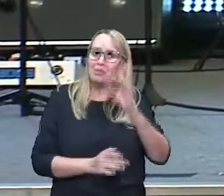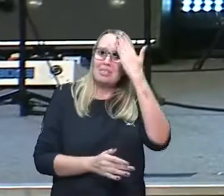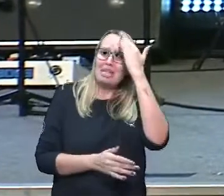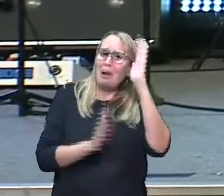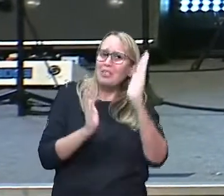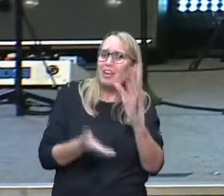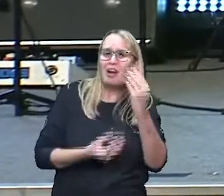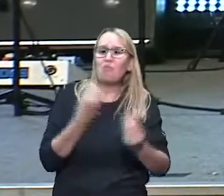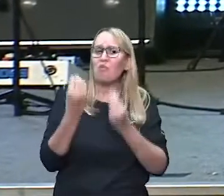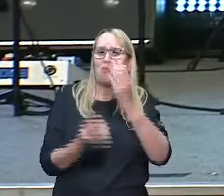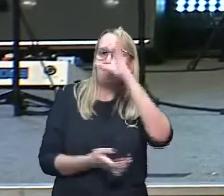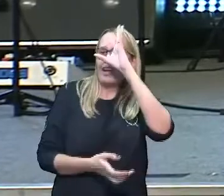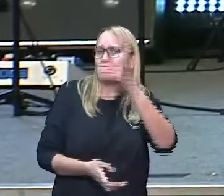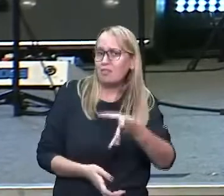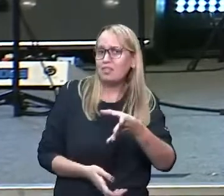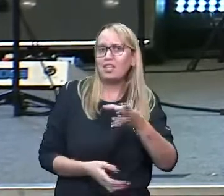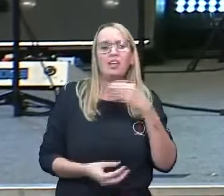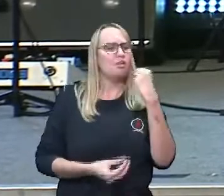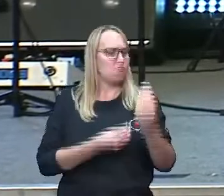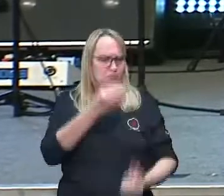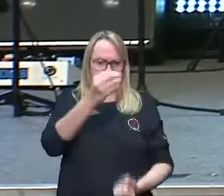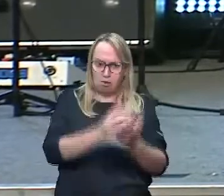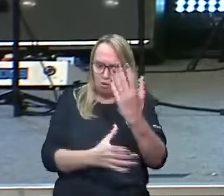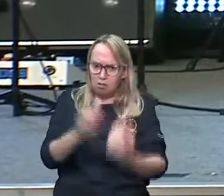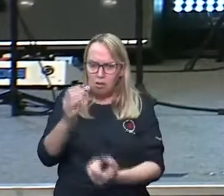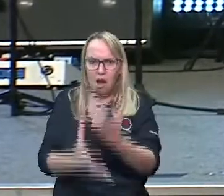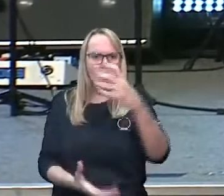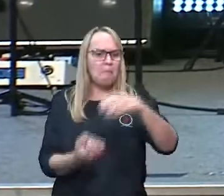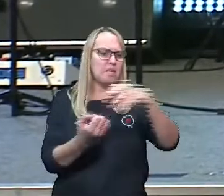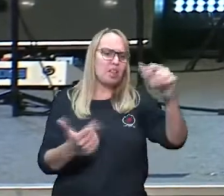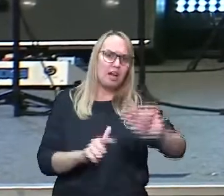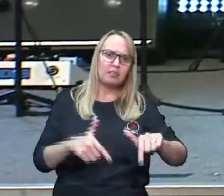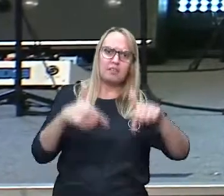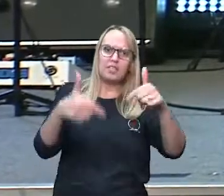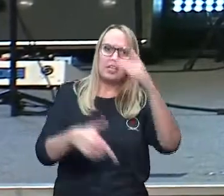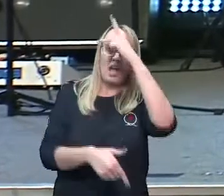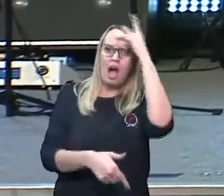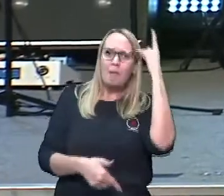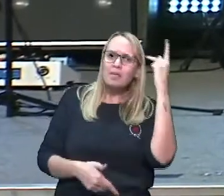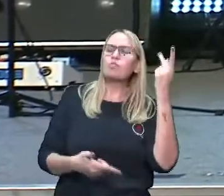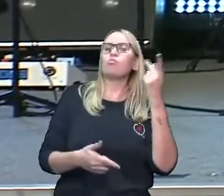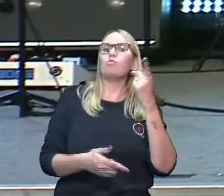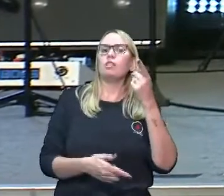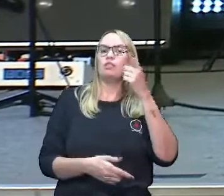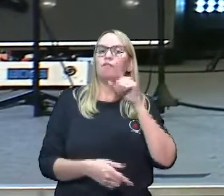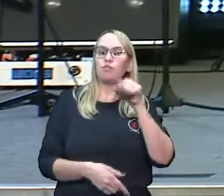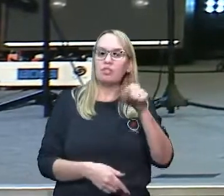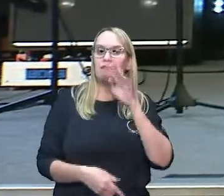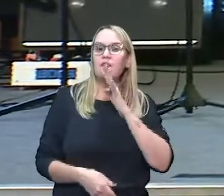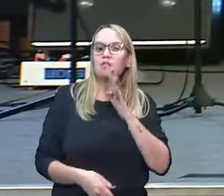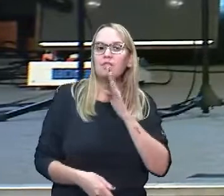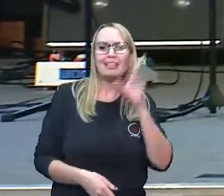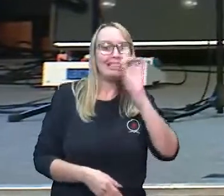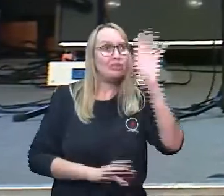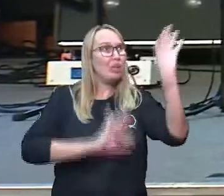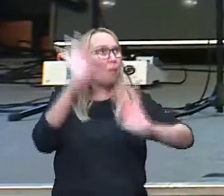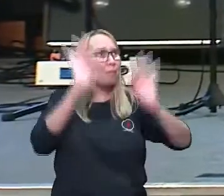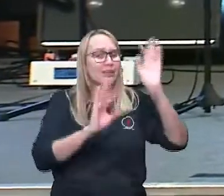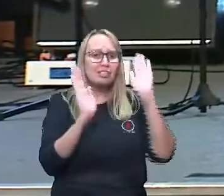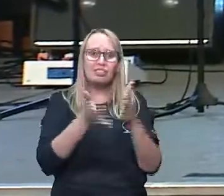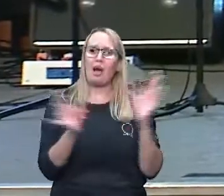que vai fazer, o que vai criar, a porta que vai abrir, a pessoa que Ele vai fazer você conhecer, Deus já tem o plano